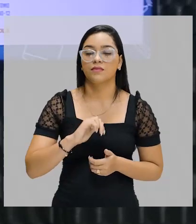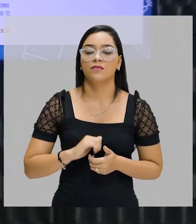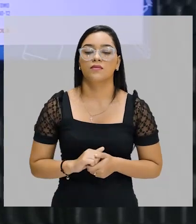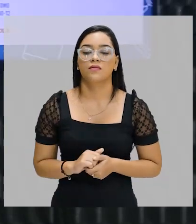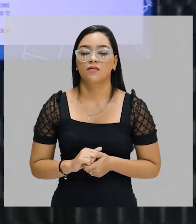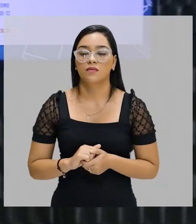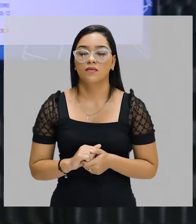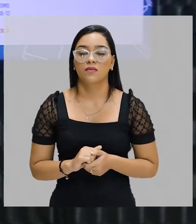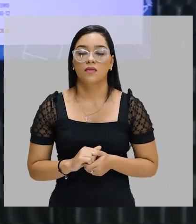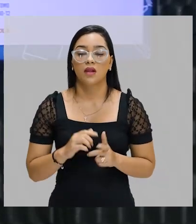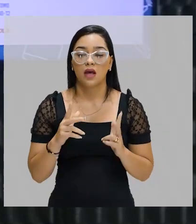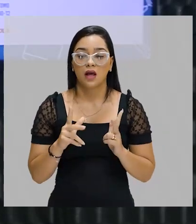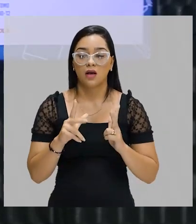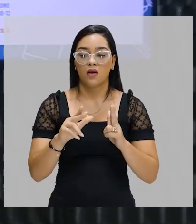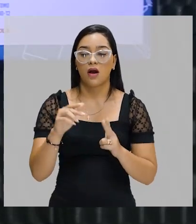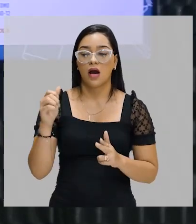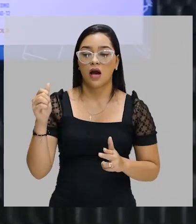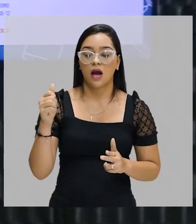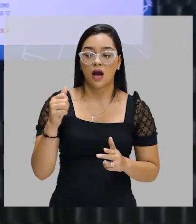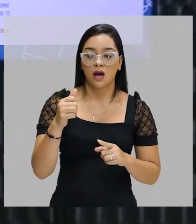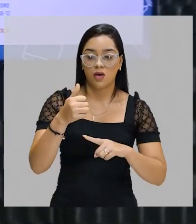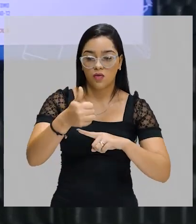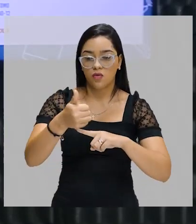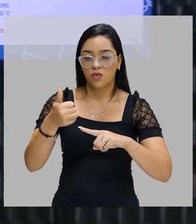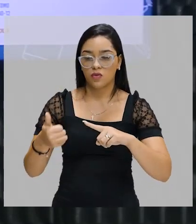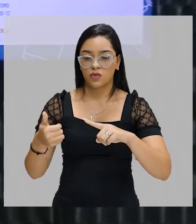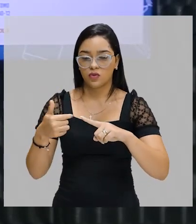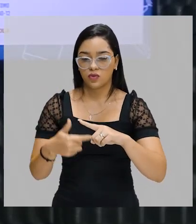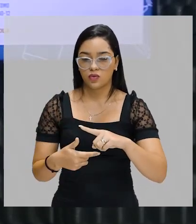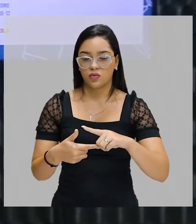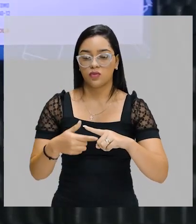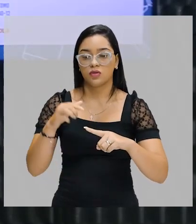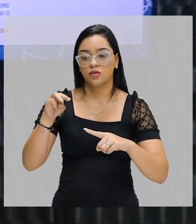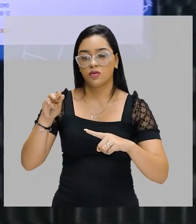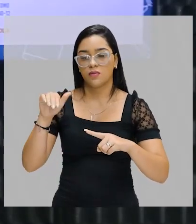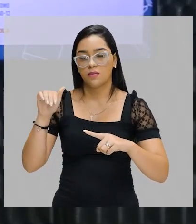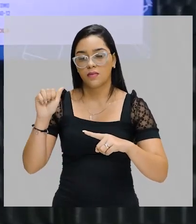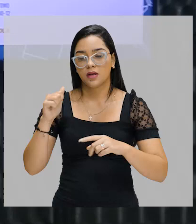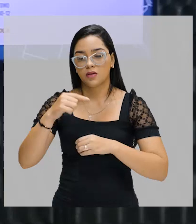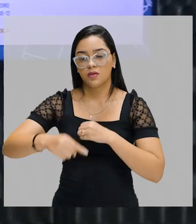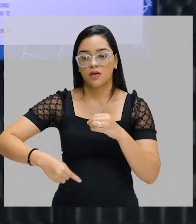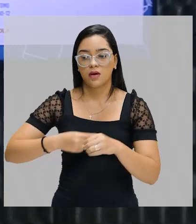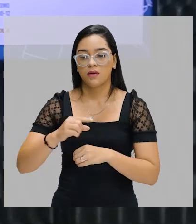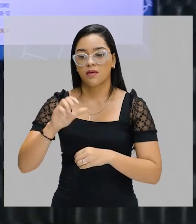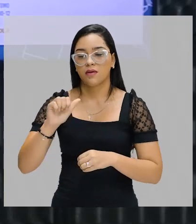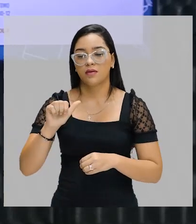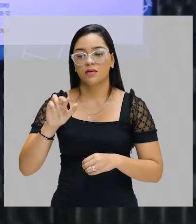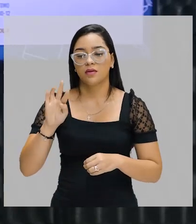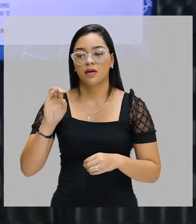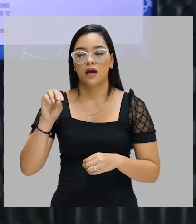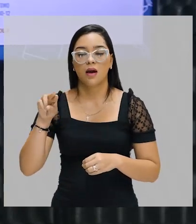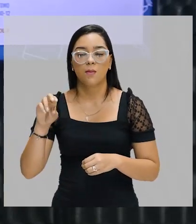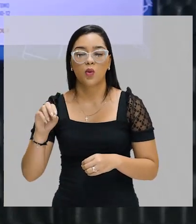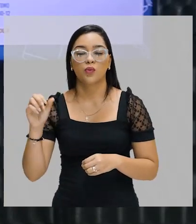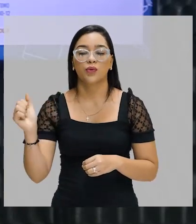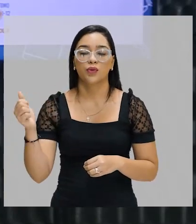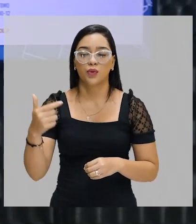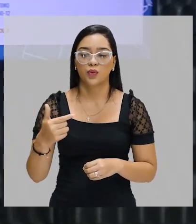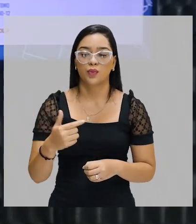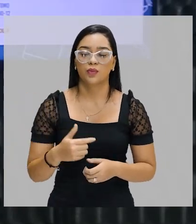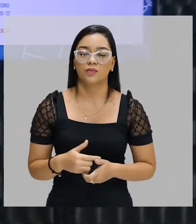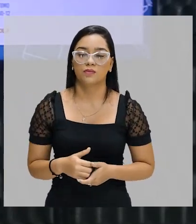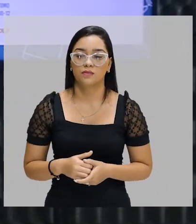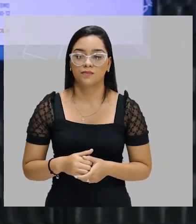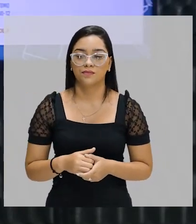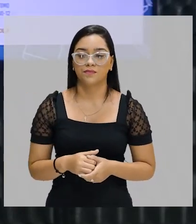está, equivale a 1/12 da massa de um átomo de carbono 12, por exemplo, né? Que é o isótopo